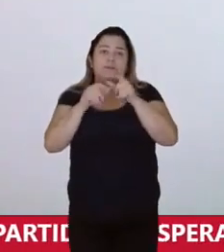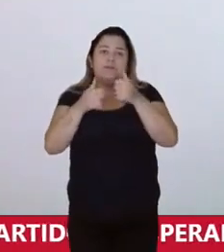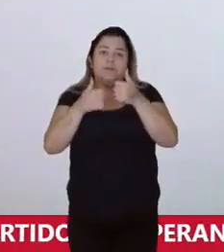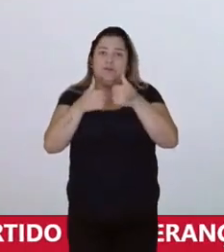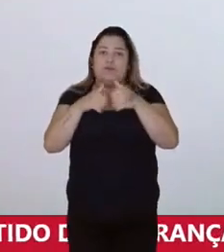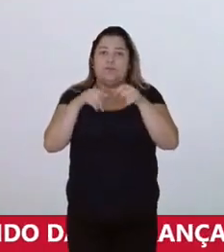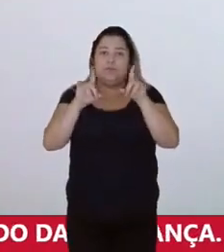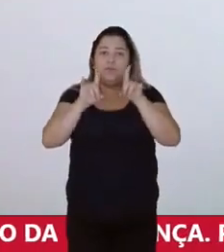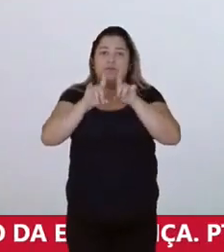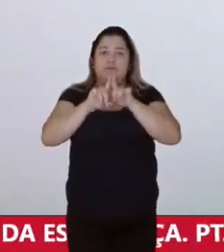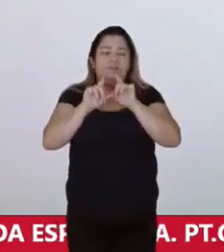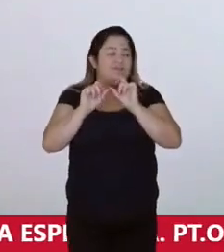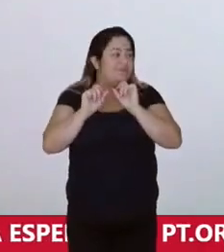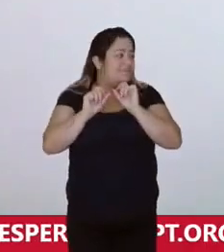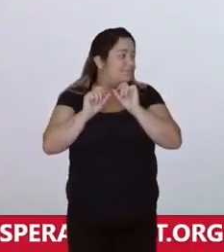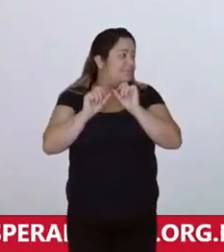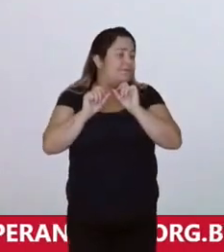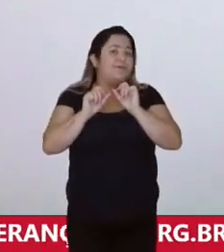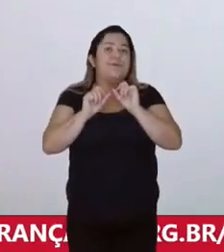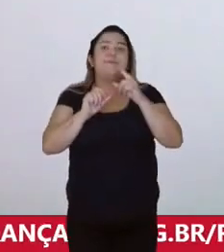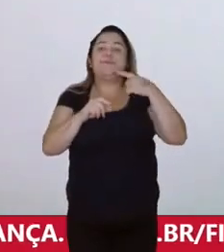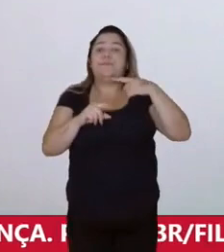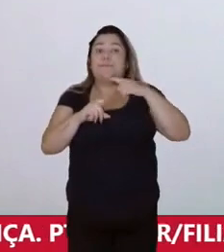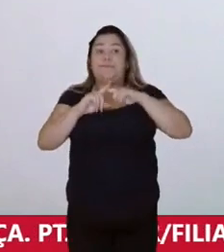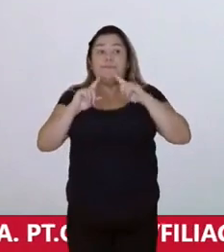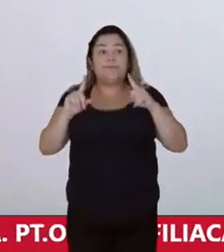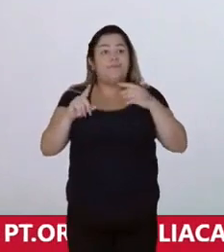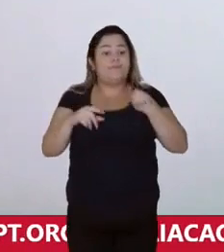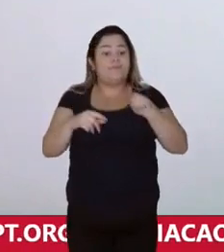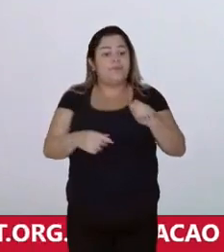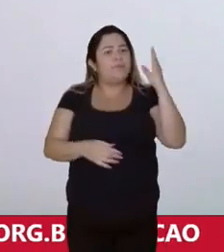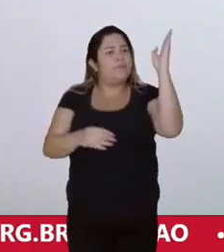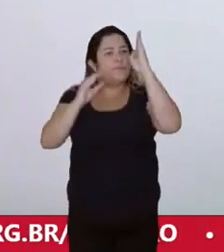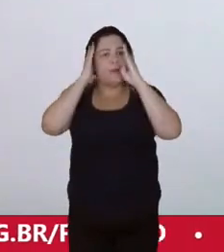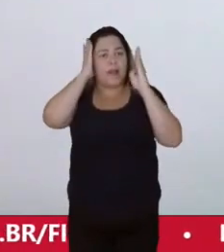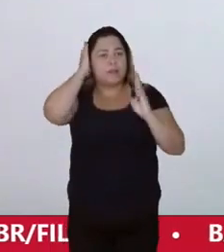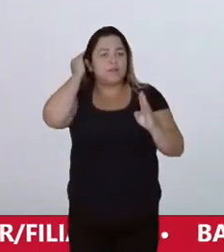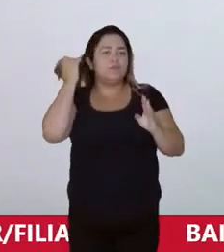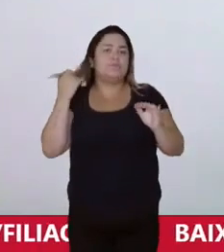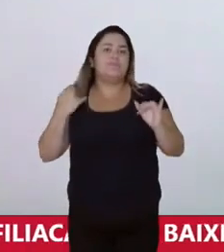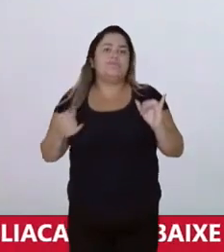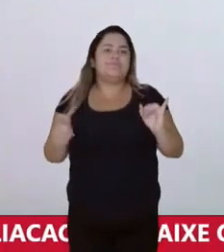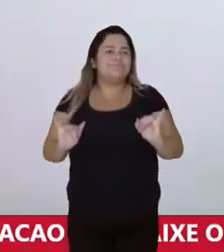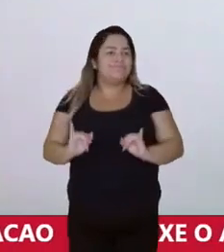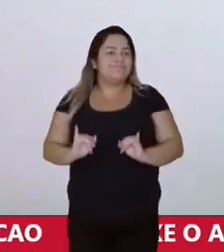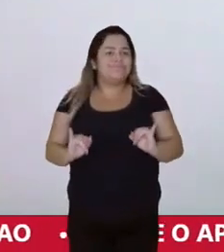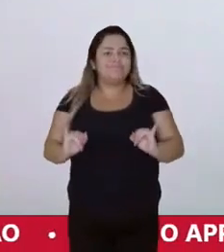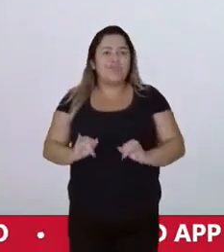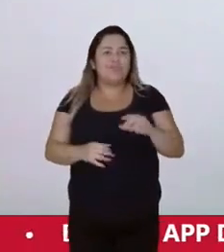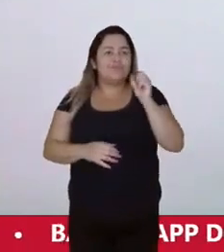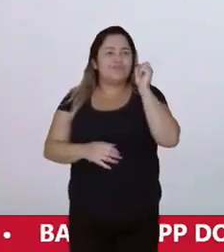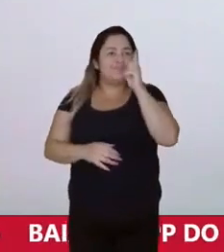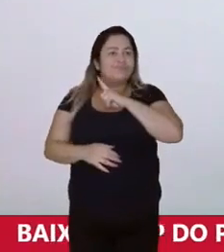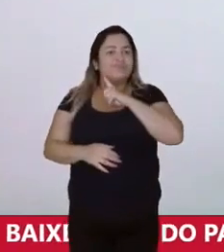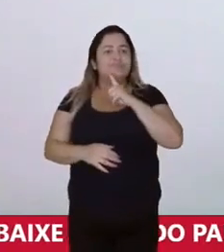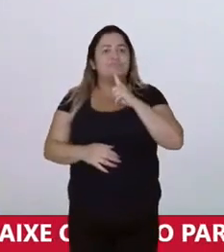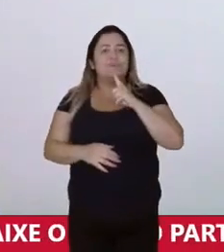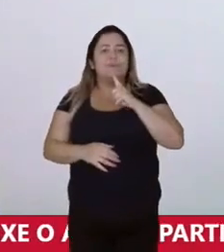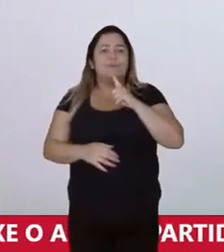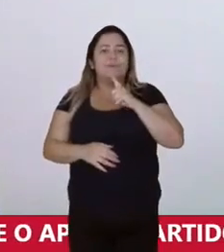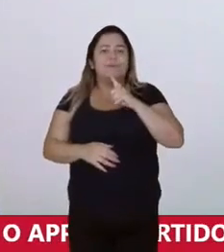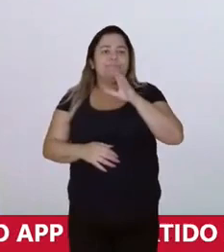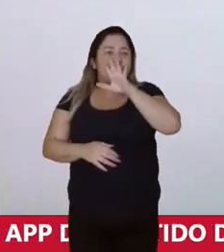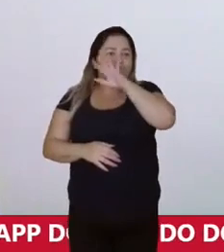Família eram mulheres negras. Mas nós estamos vivendo um Brasil muito dolorido, um Brasil muito ruim, um Brasil